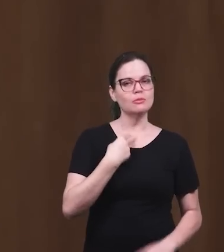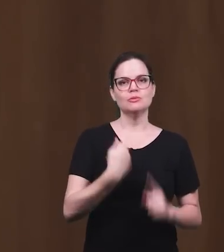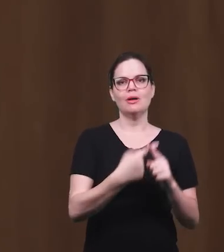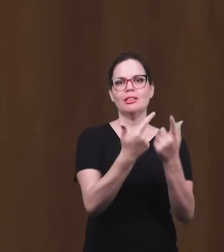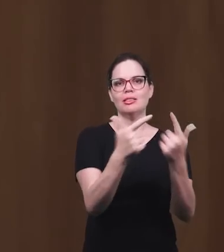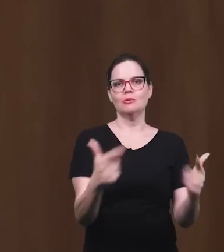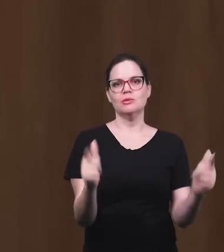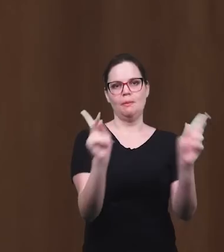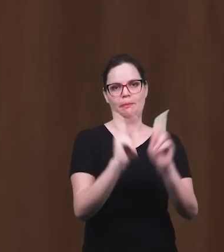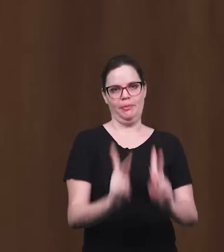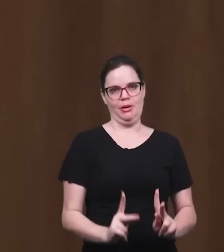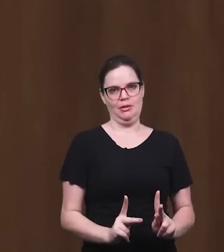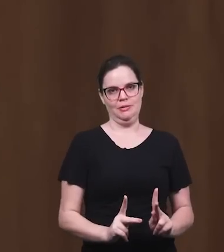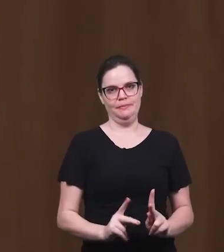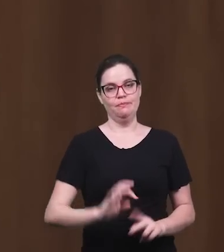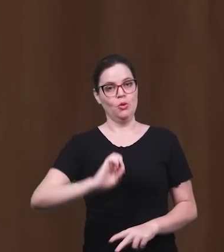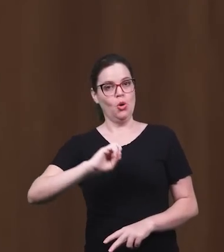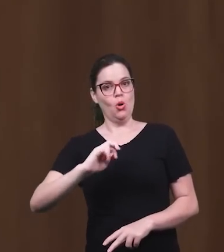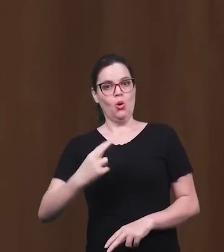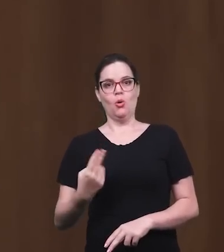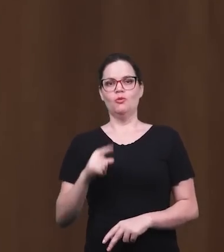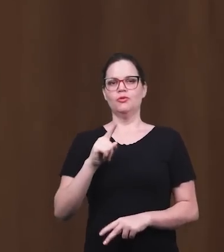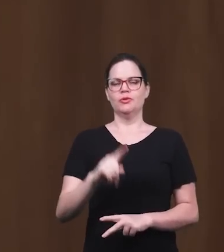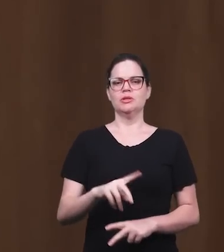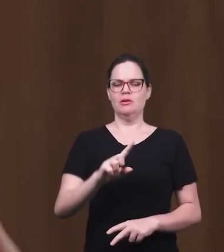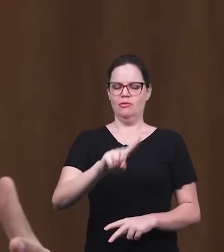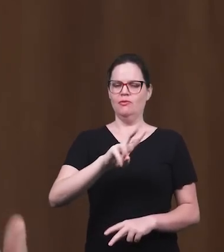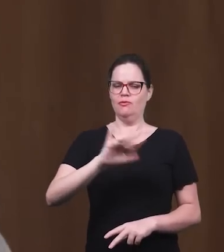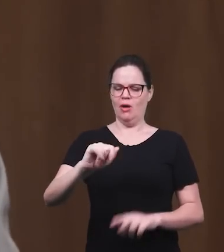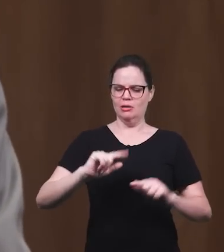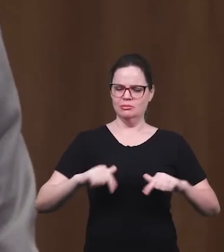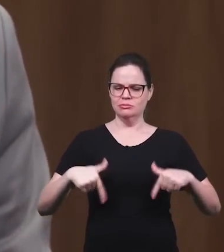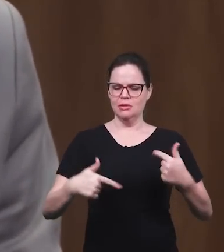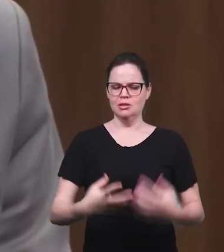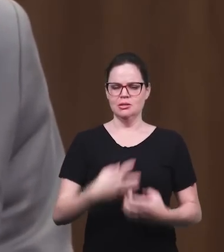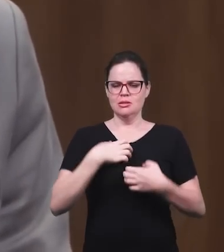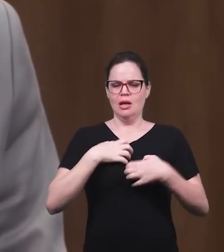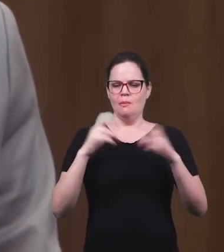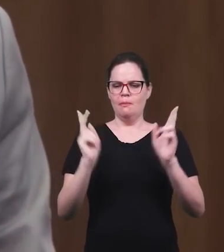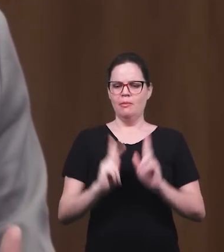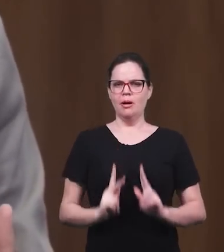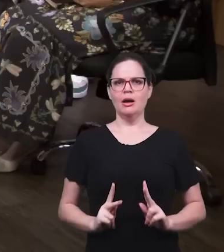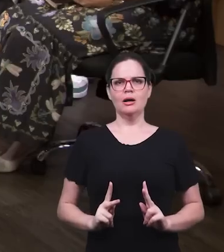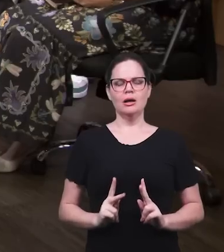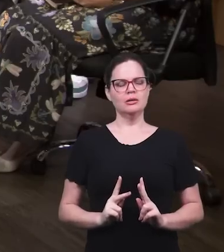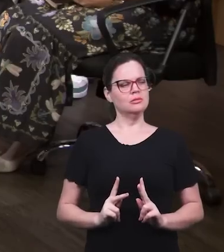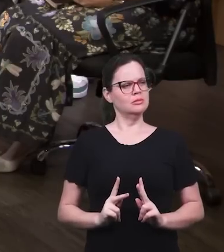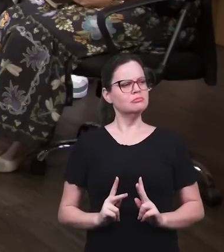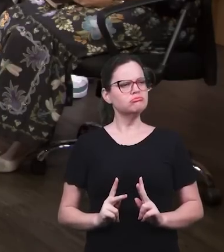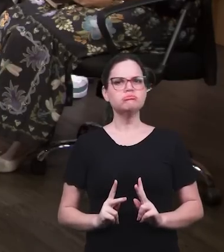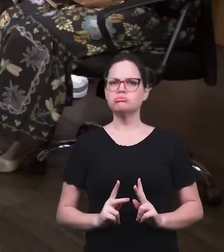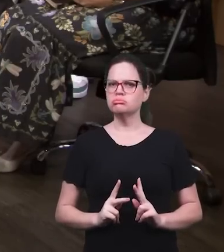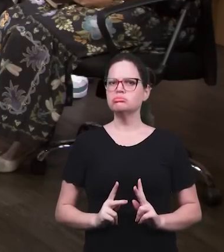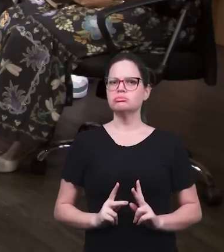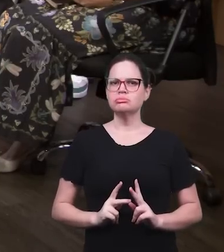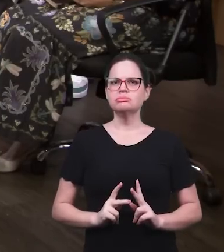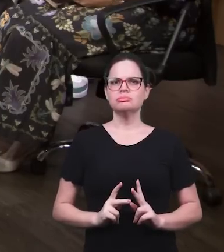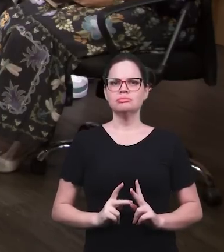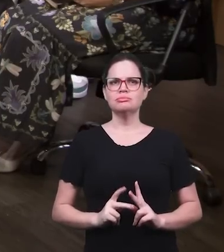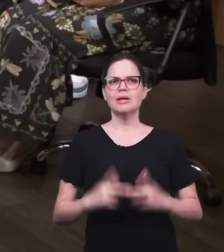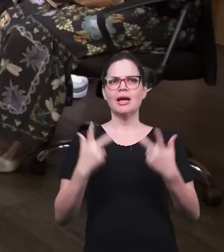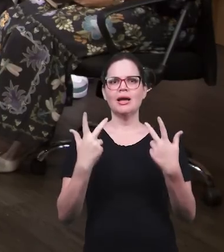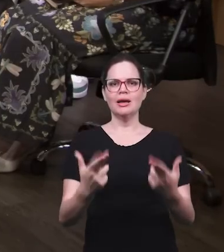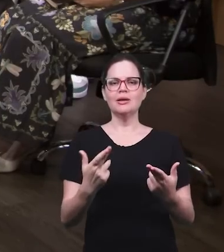contrário, às vezes você vai fazer algo e você sente paz naquilo. Então, a paz de Cristo, que